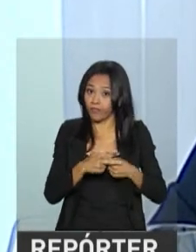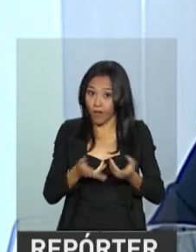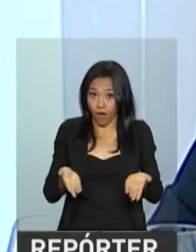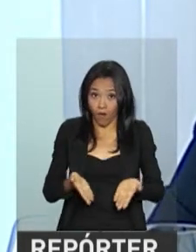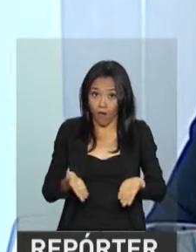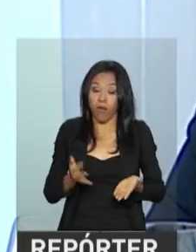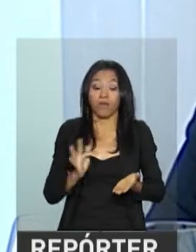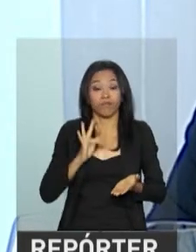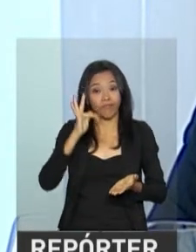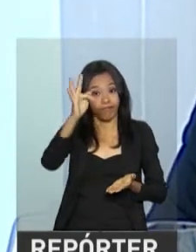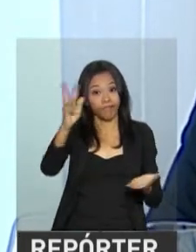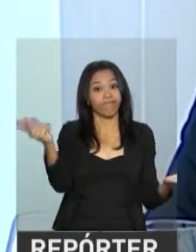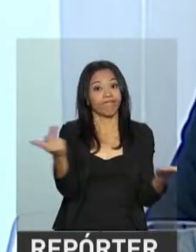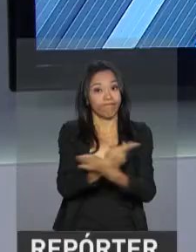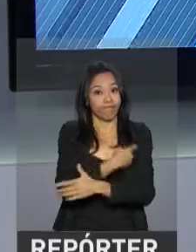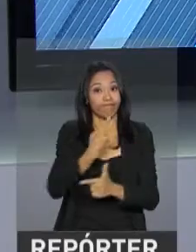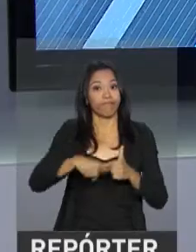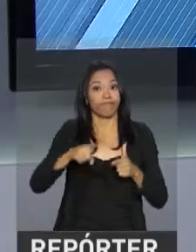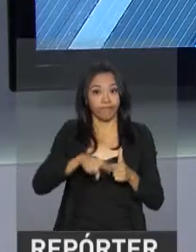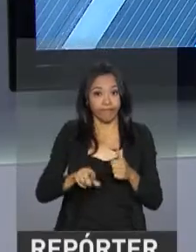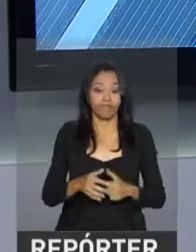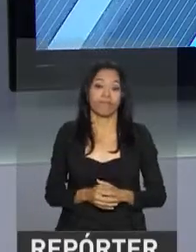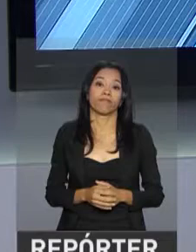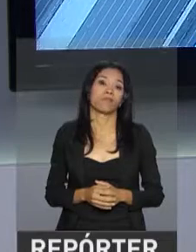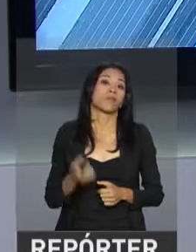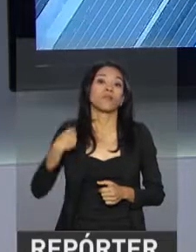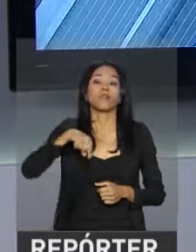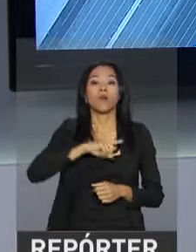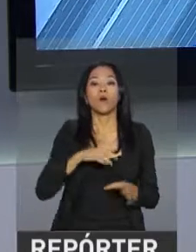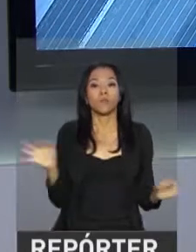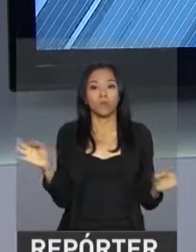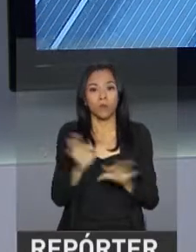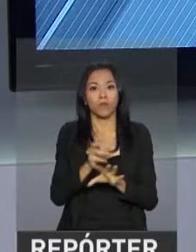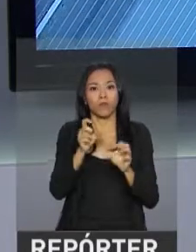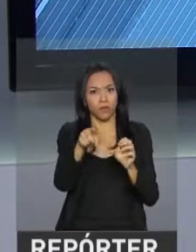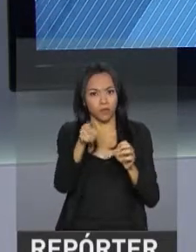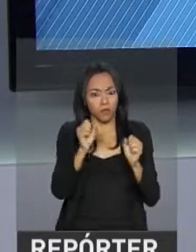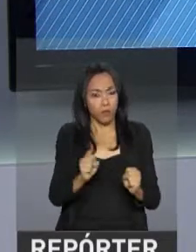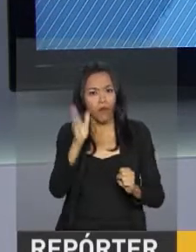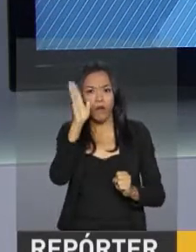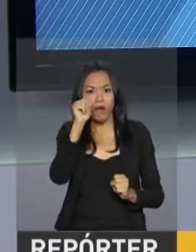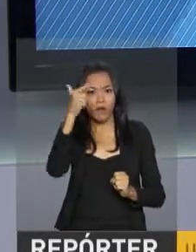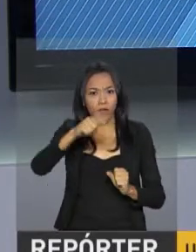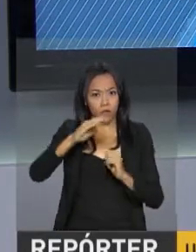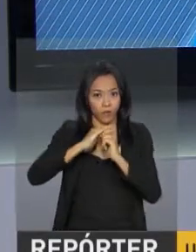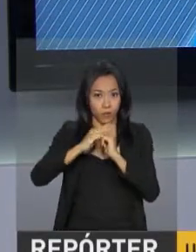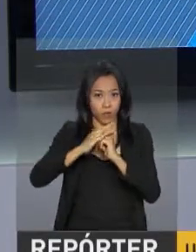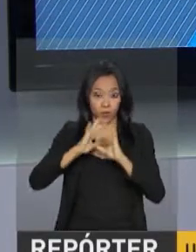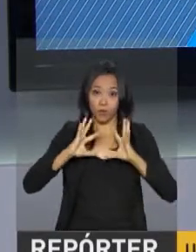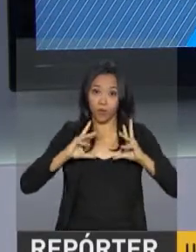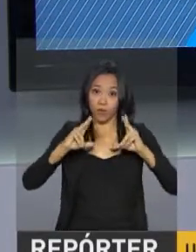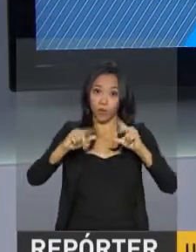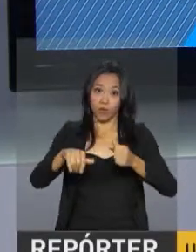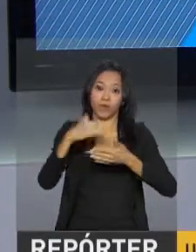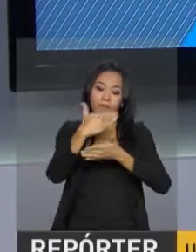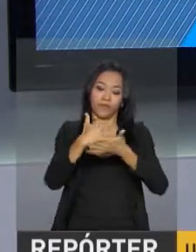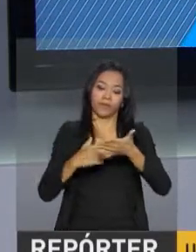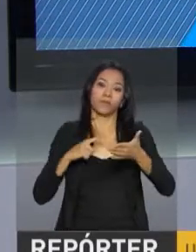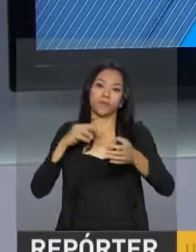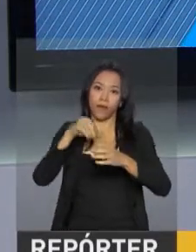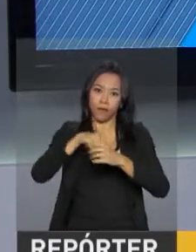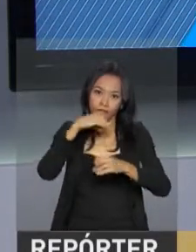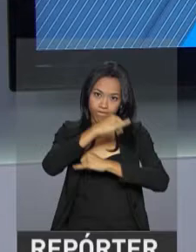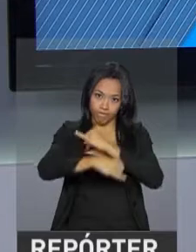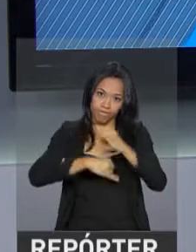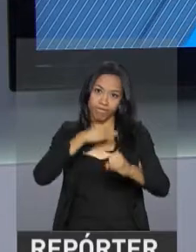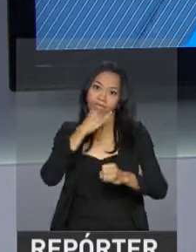problemas lá adiante. Nós ficamos por aqui. Você pode rever as reportagens no YouTube e toda a nossa programação também